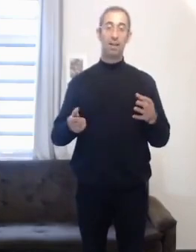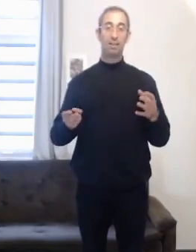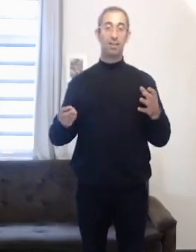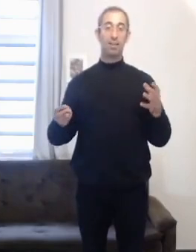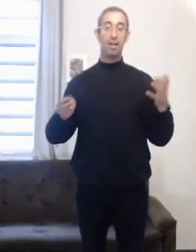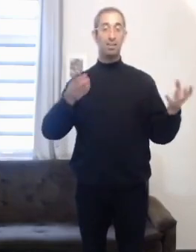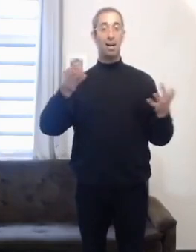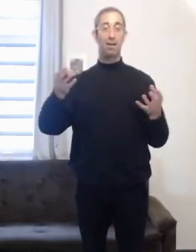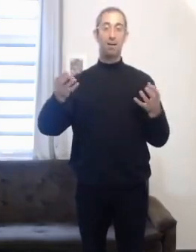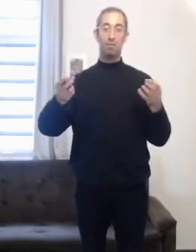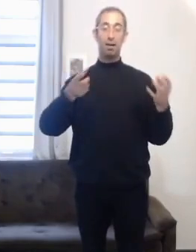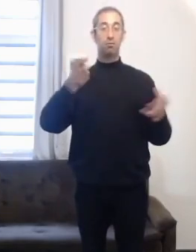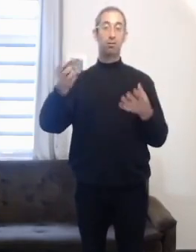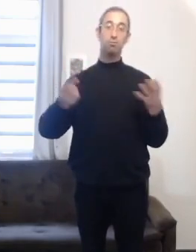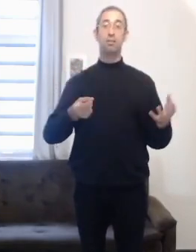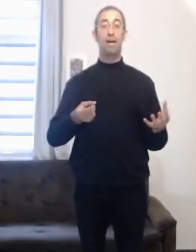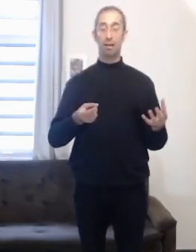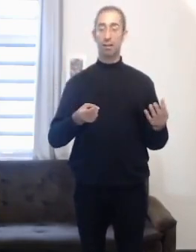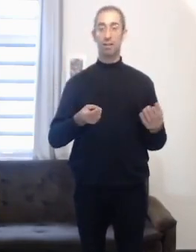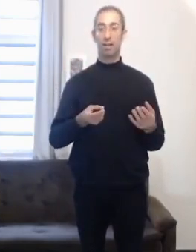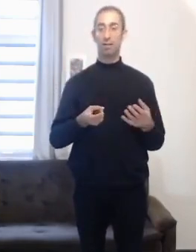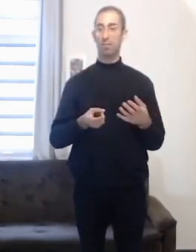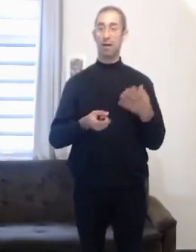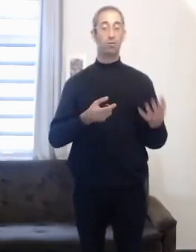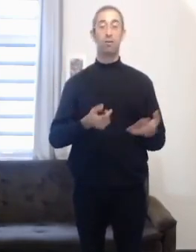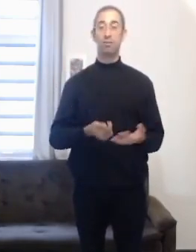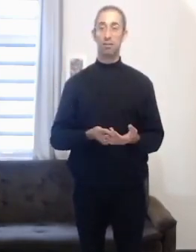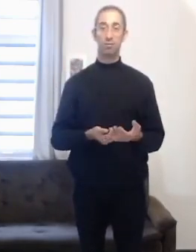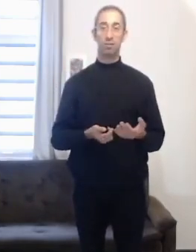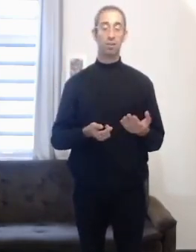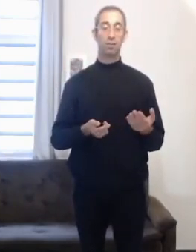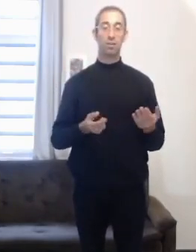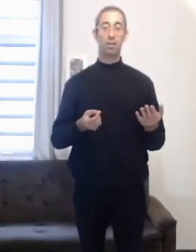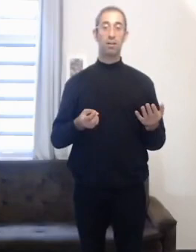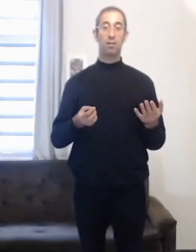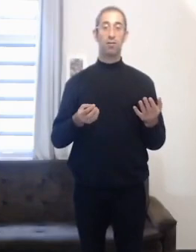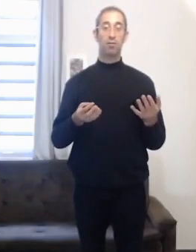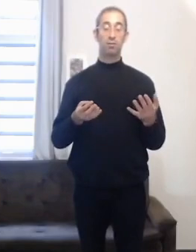é ficar tentando achar, pegar um tanto de dado e achar padrões, né,